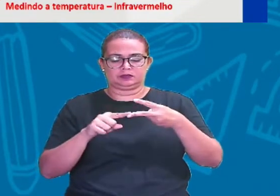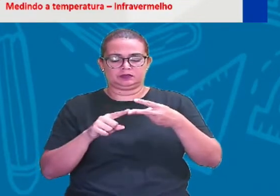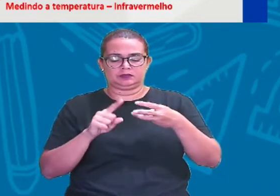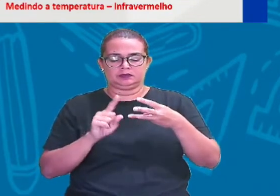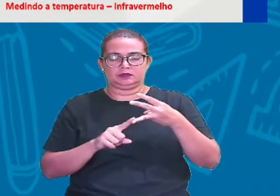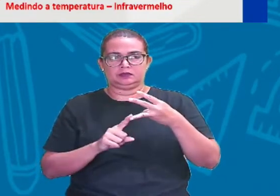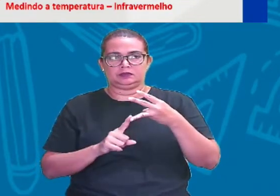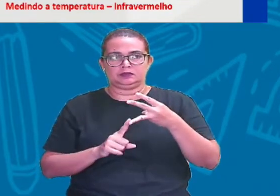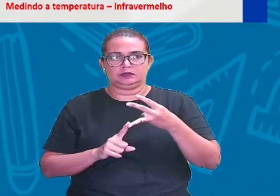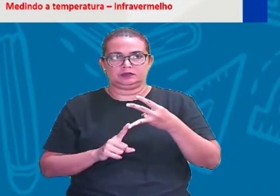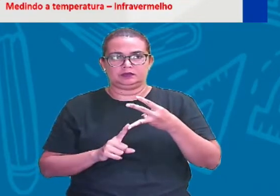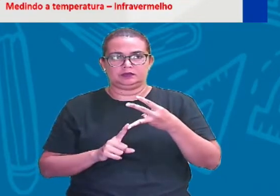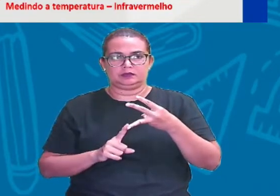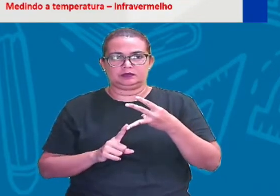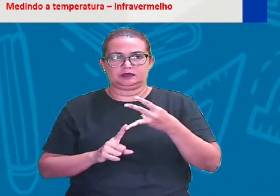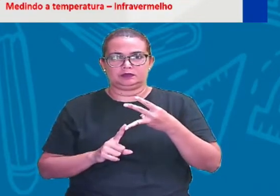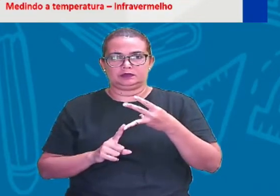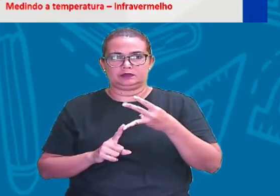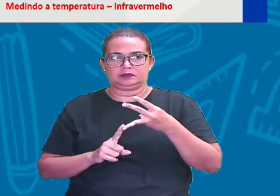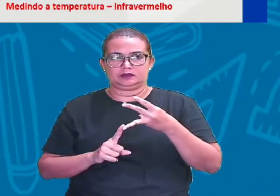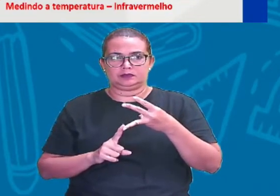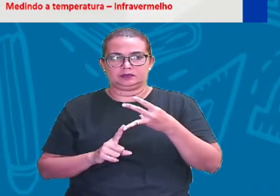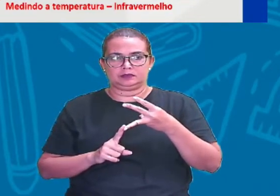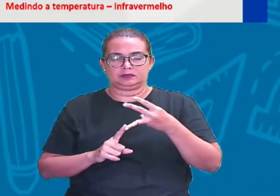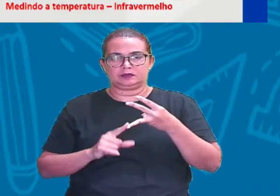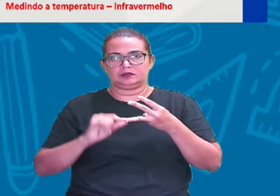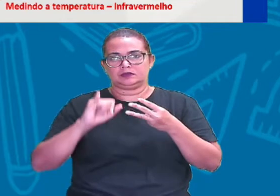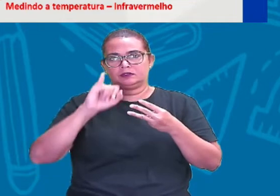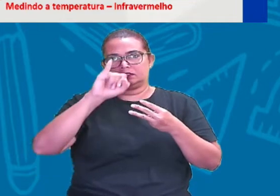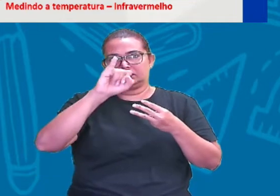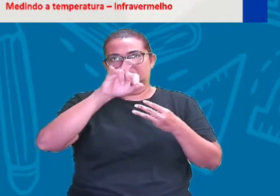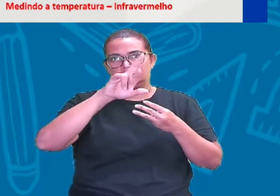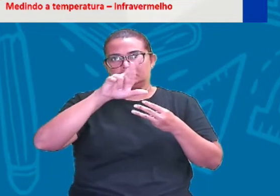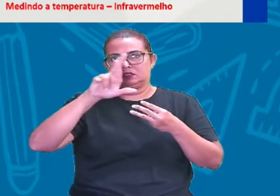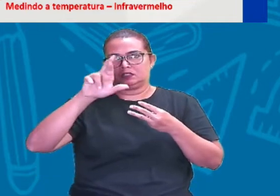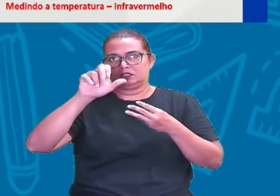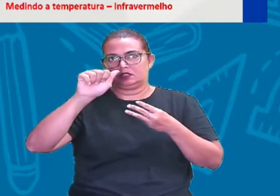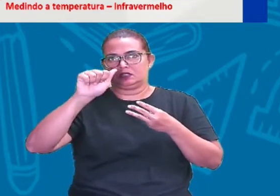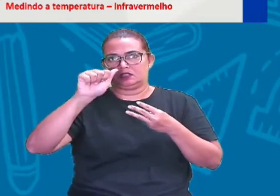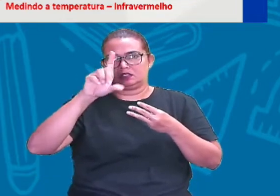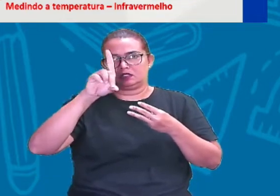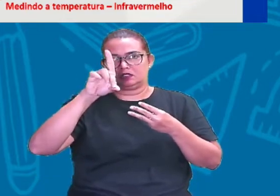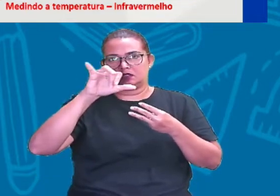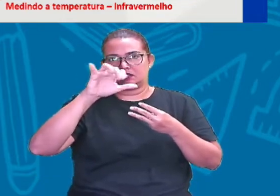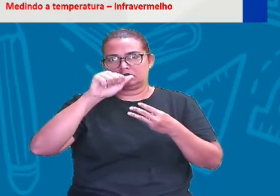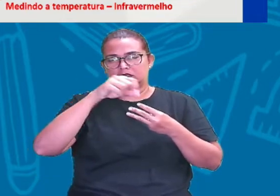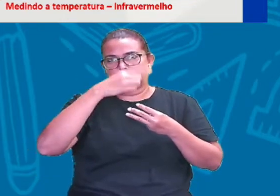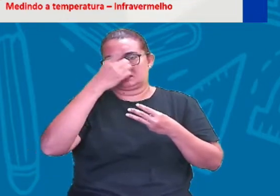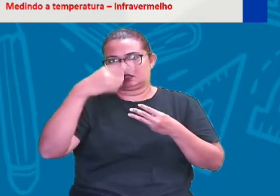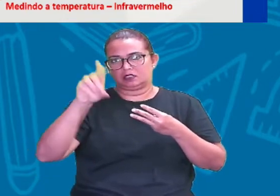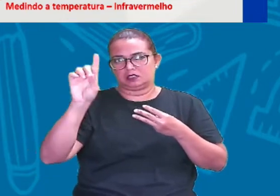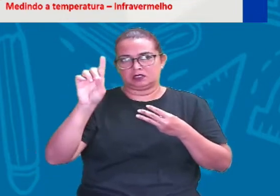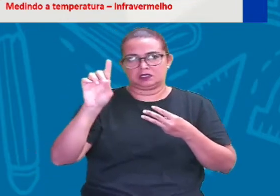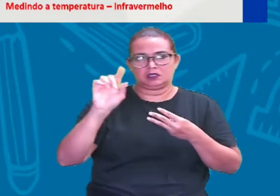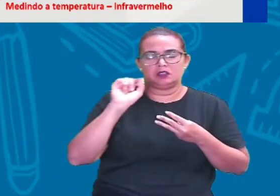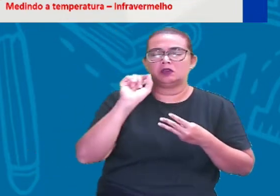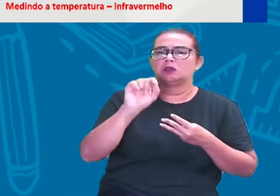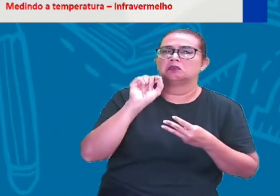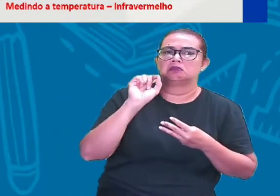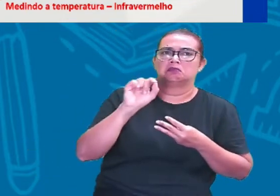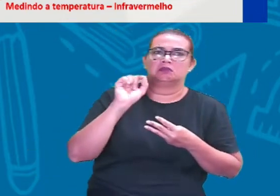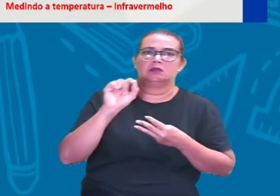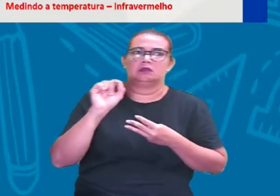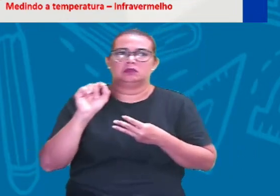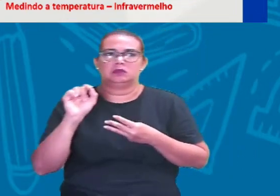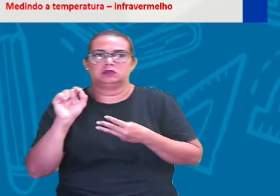as três formas que eu falei para vocês, você tem a irradiação. O que é irradiação, professor? Irradiação é a